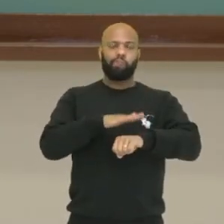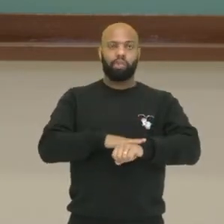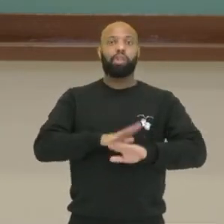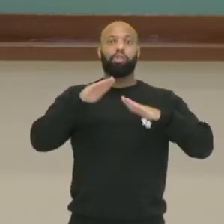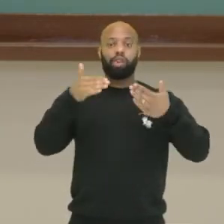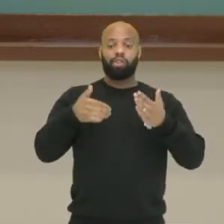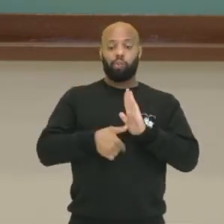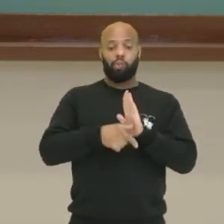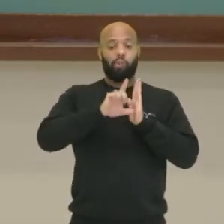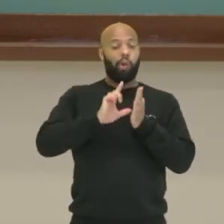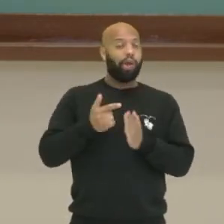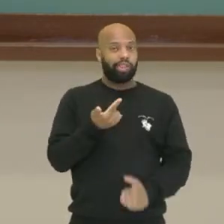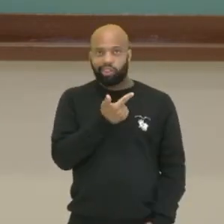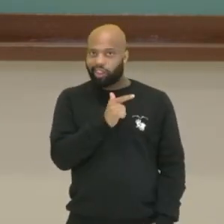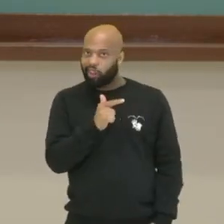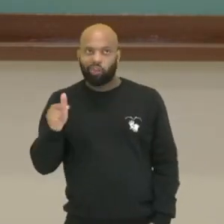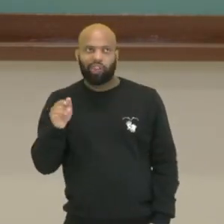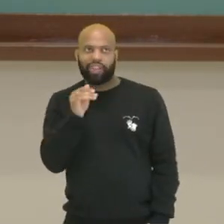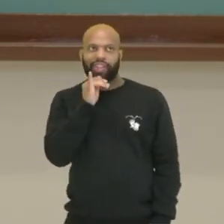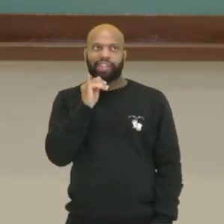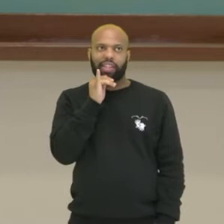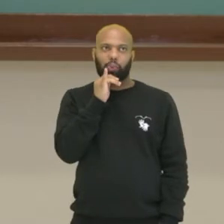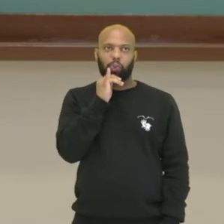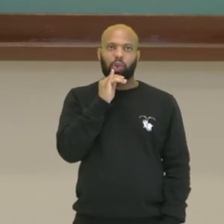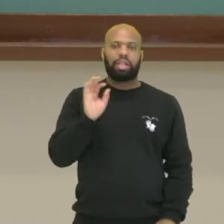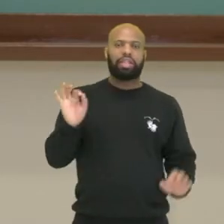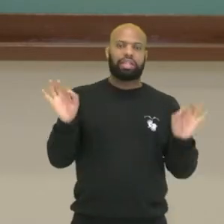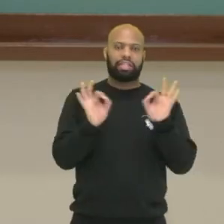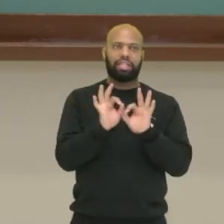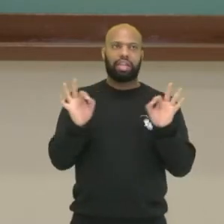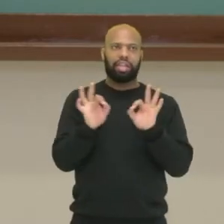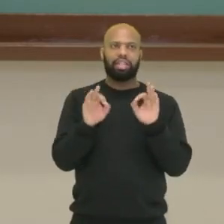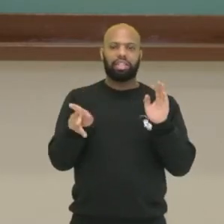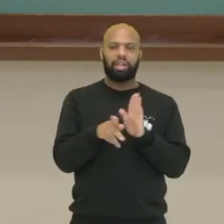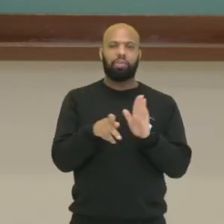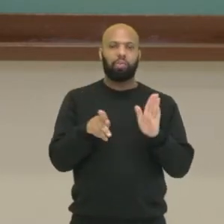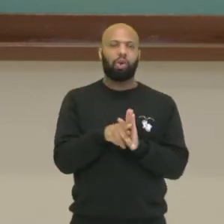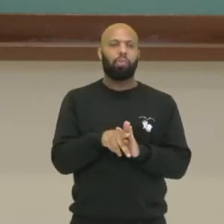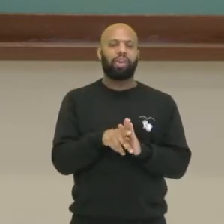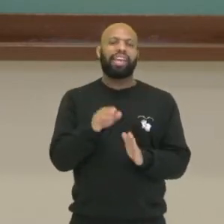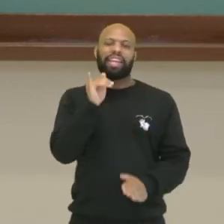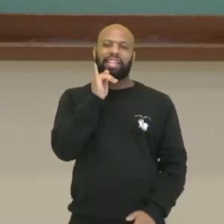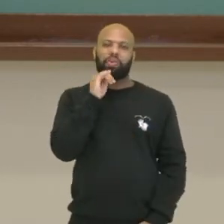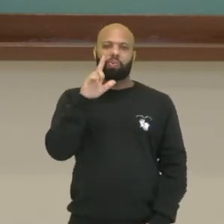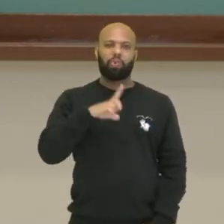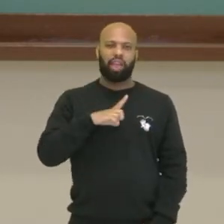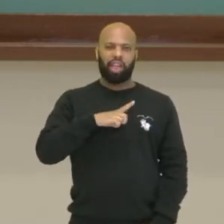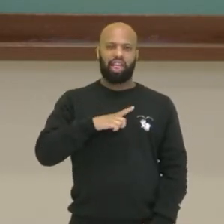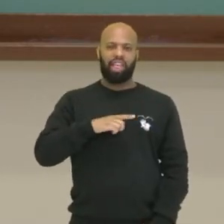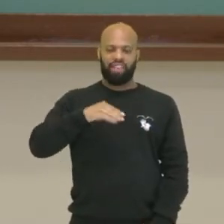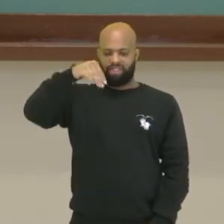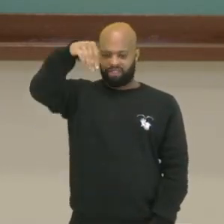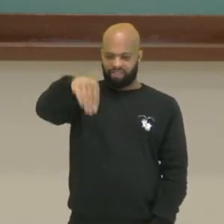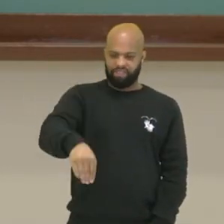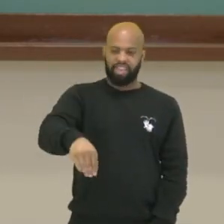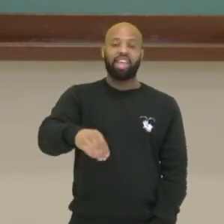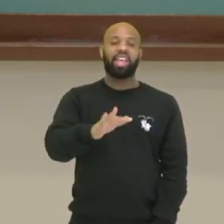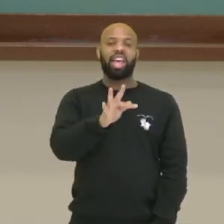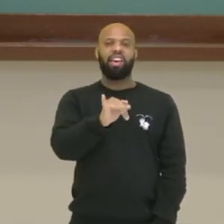época nem tinha toca-fitas. Ah, toca-fitas? O que é isso, professor? É, sabe? Era